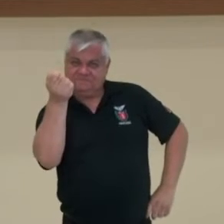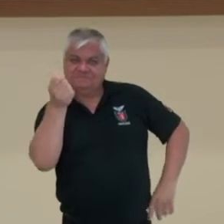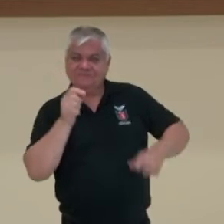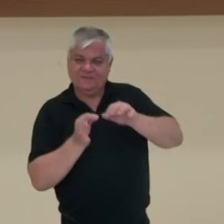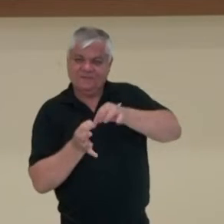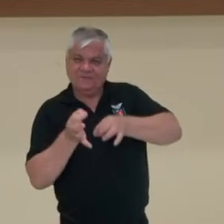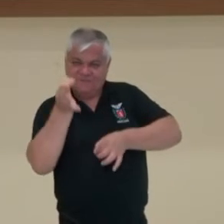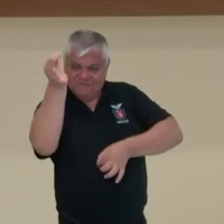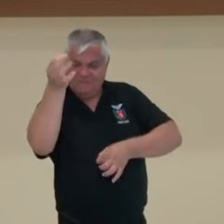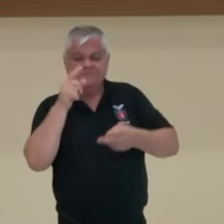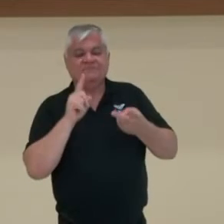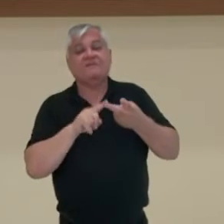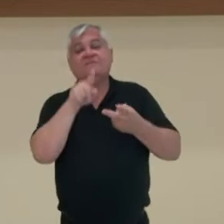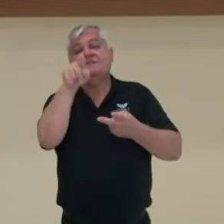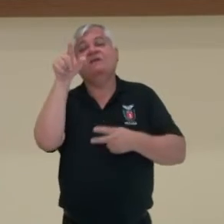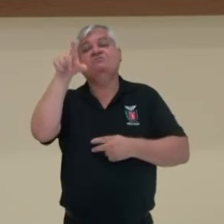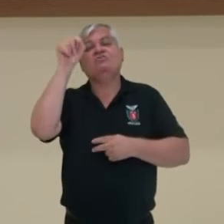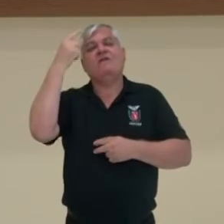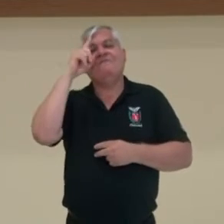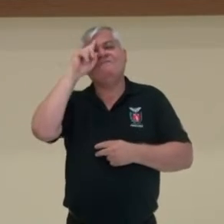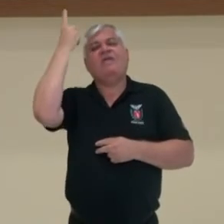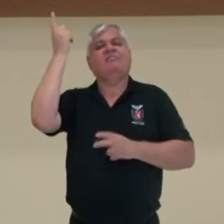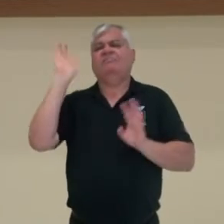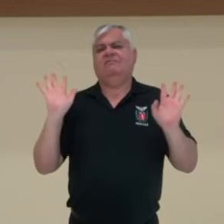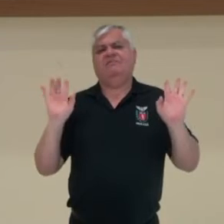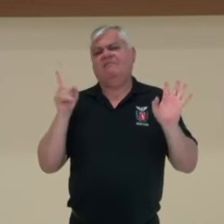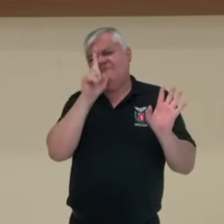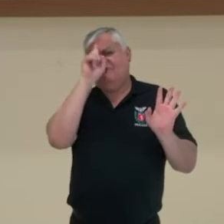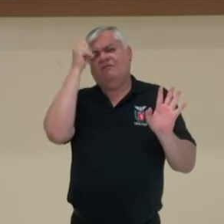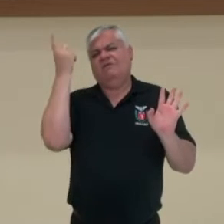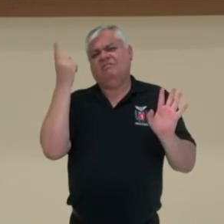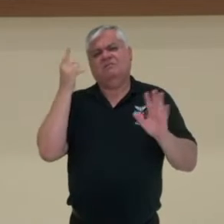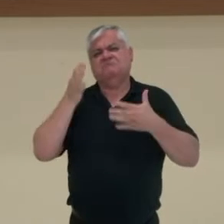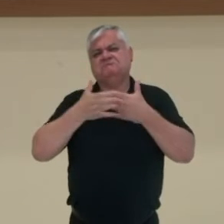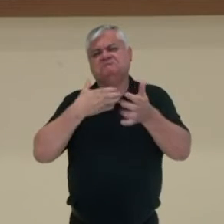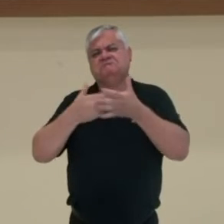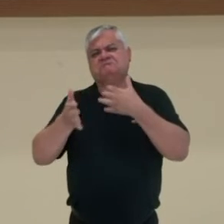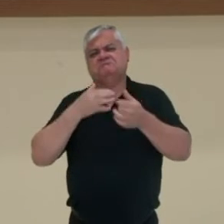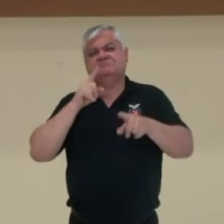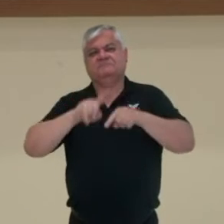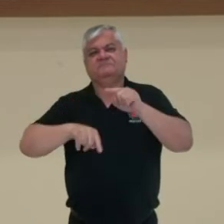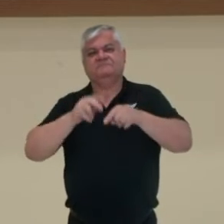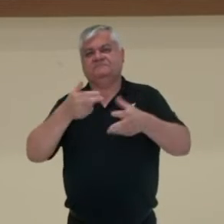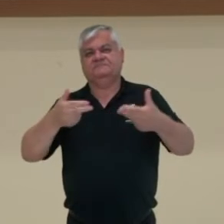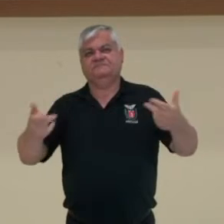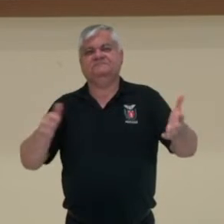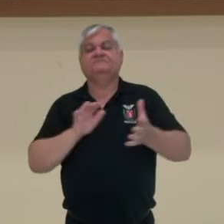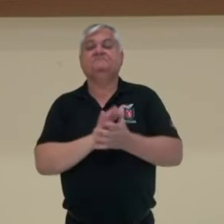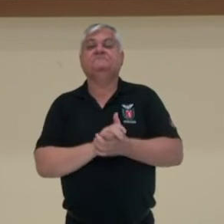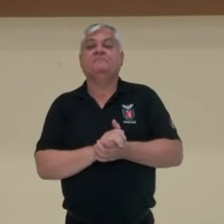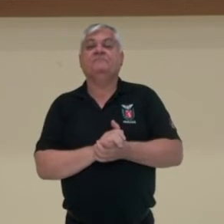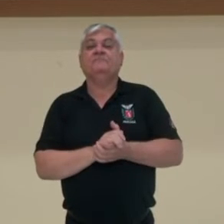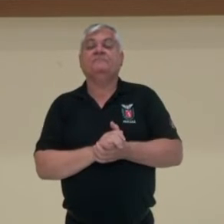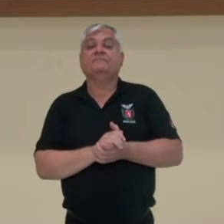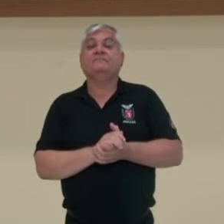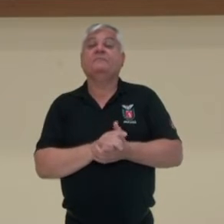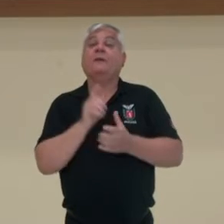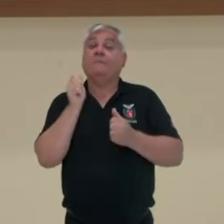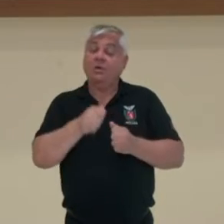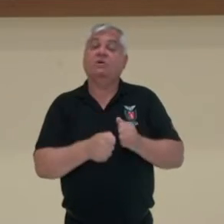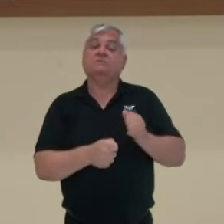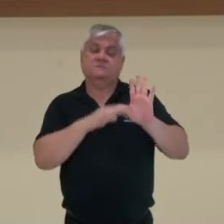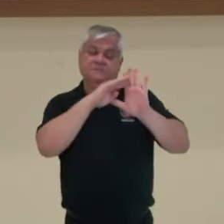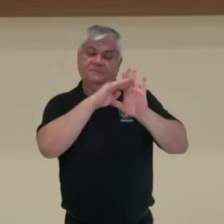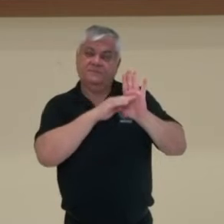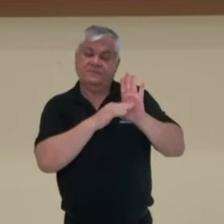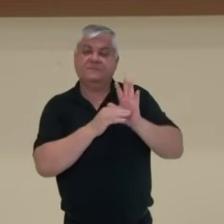a espada, você vai escolher um, não precisa ser esses, tá? Qualquer instrumento mediador. E daí você vai utilizar as letras do nosso